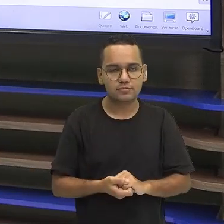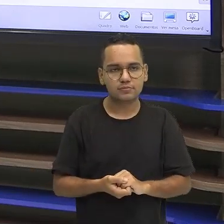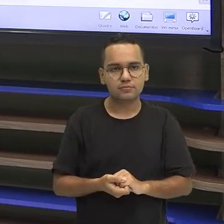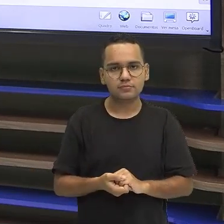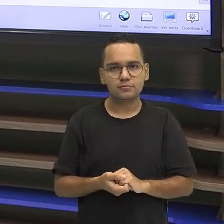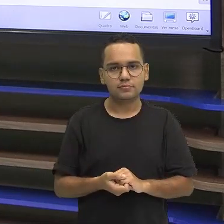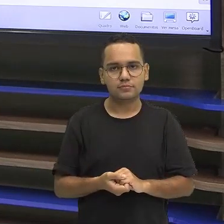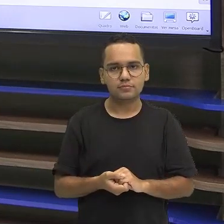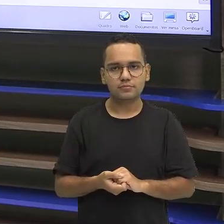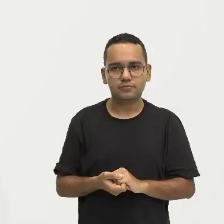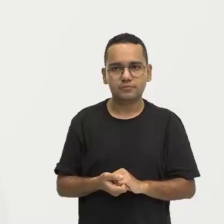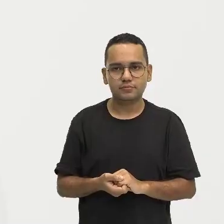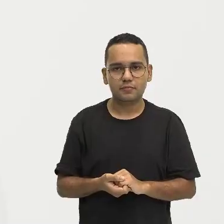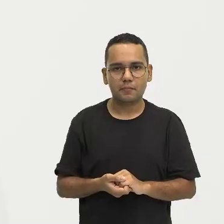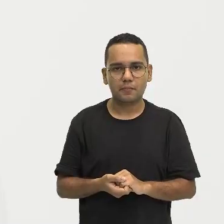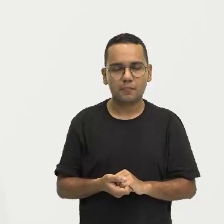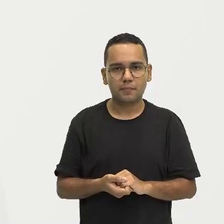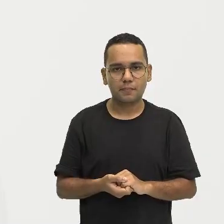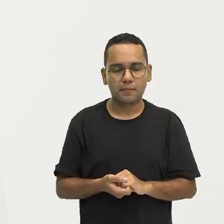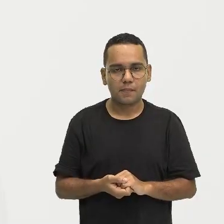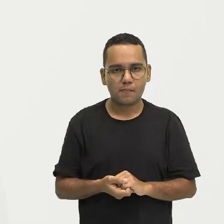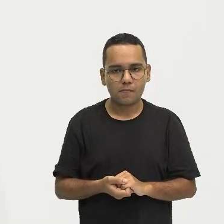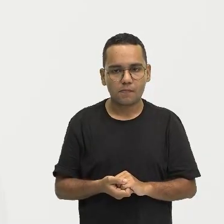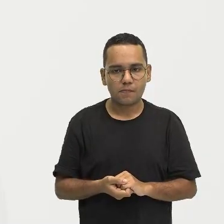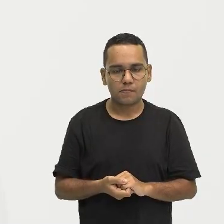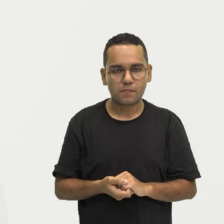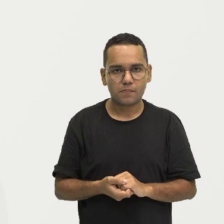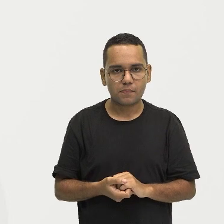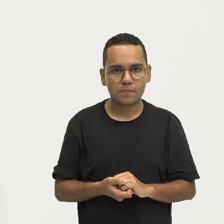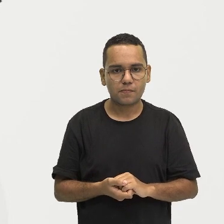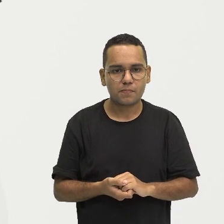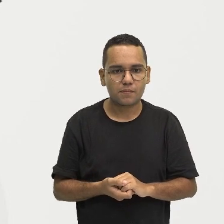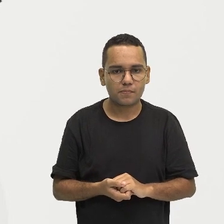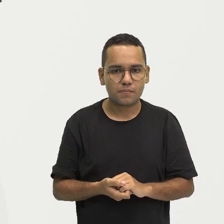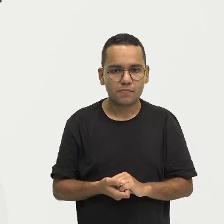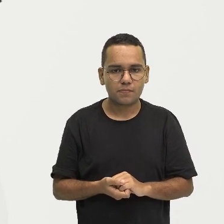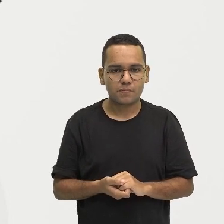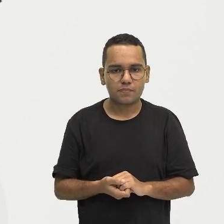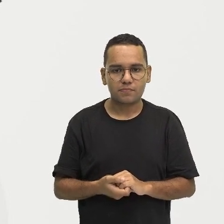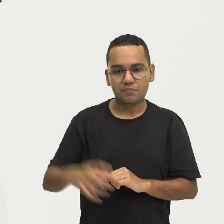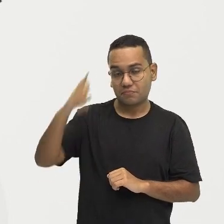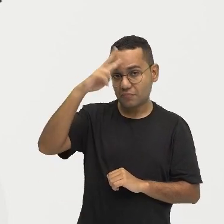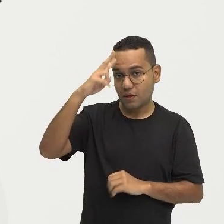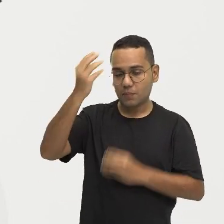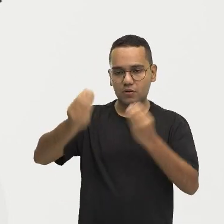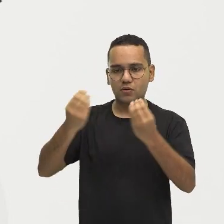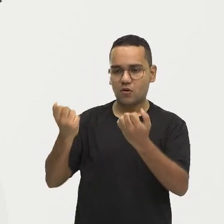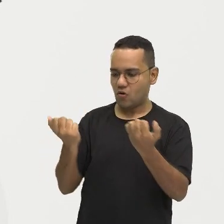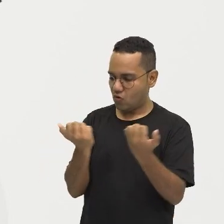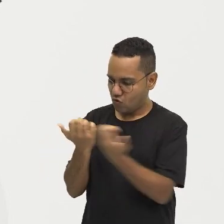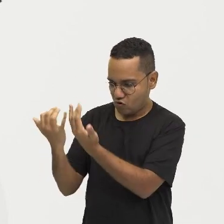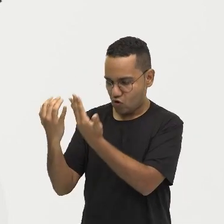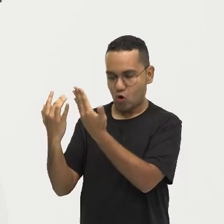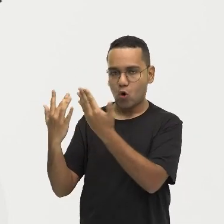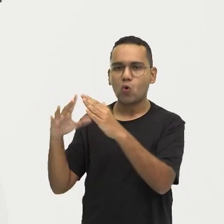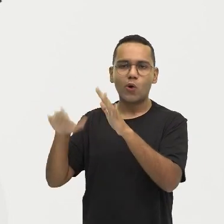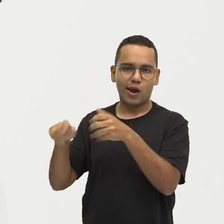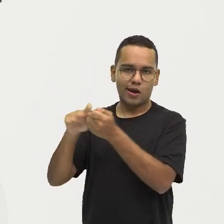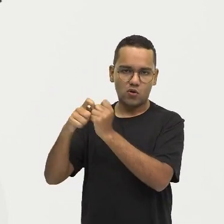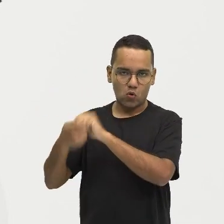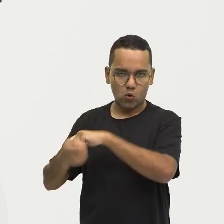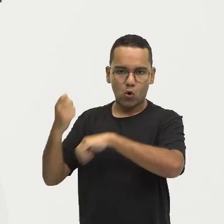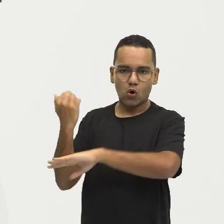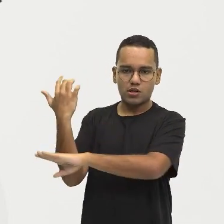do cerrado, a gente pode observar que tem início aí por situações naturais, né? Então, isso ocorre através de